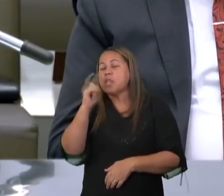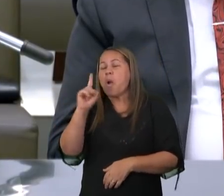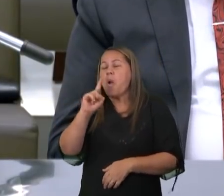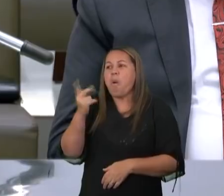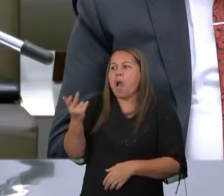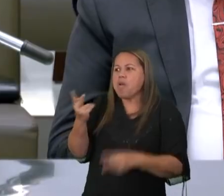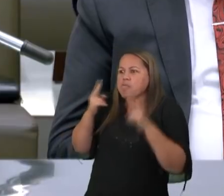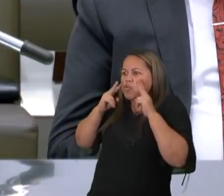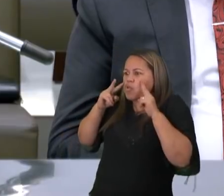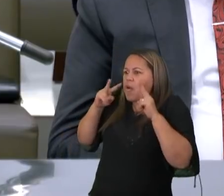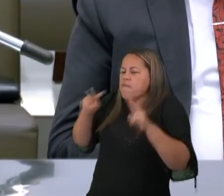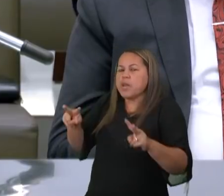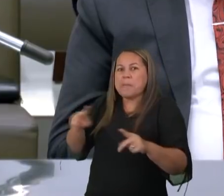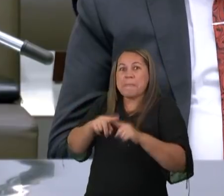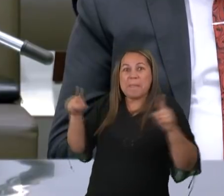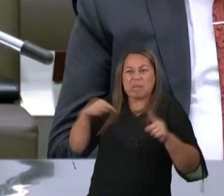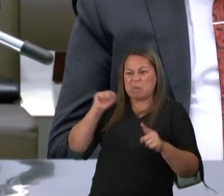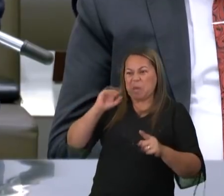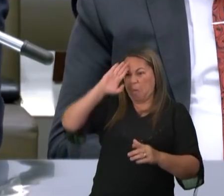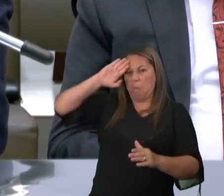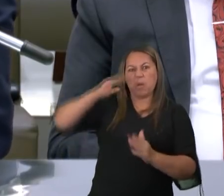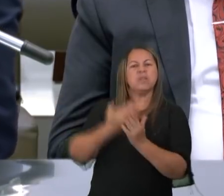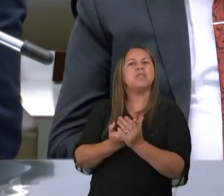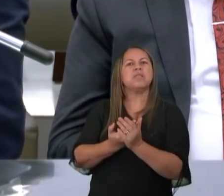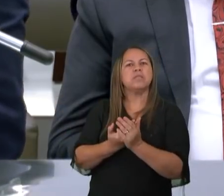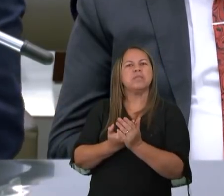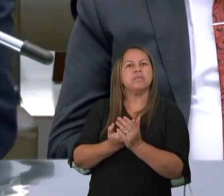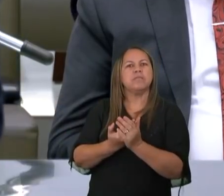mas aquilo que eu creio e falo.